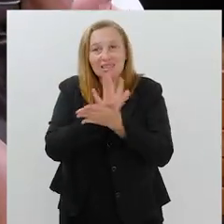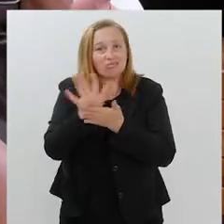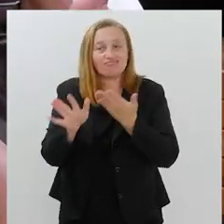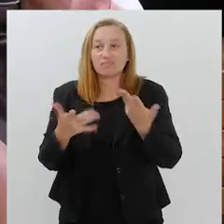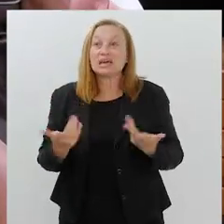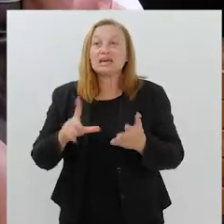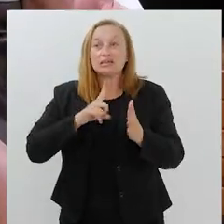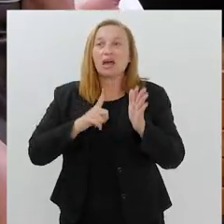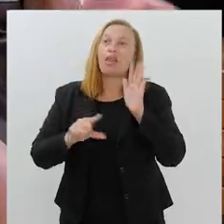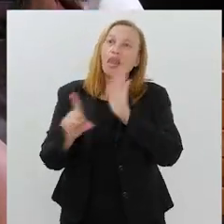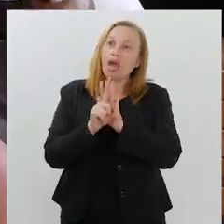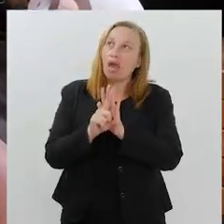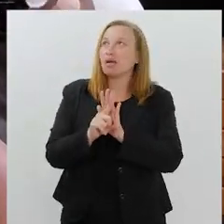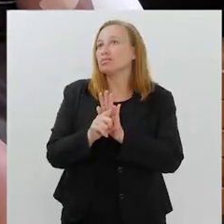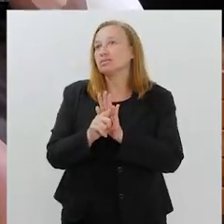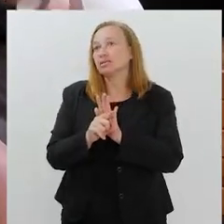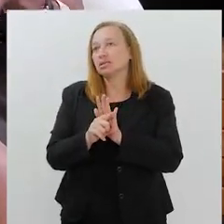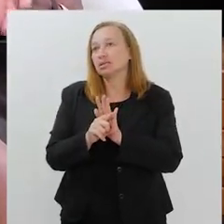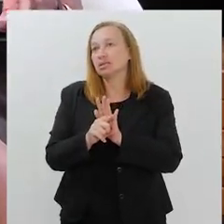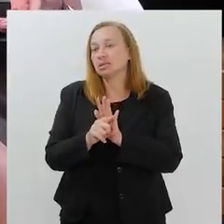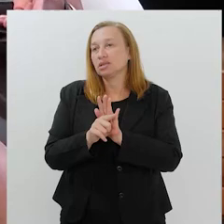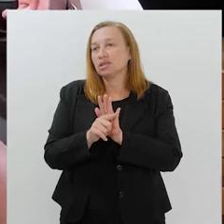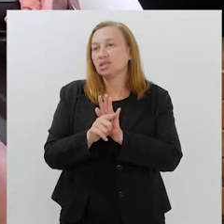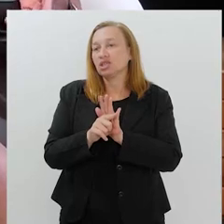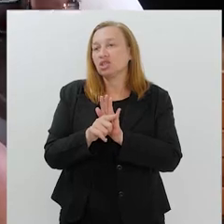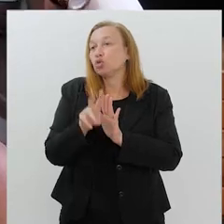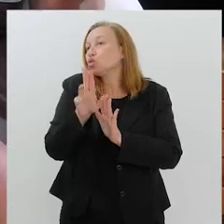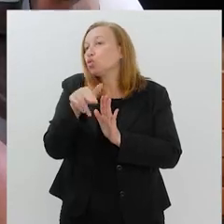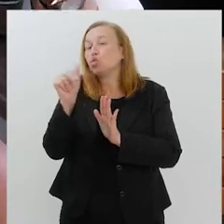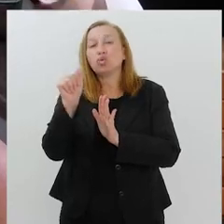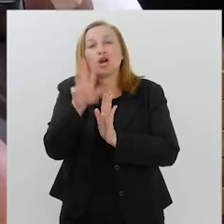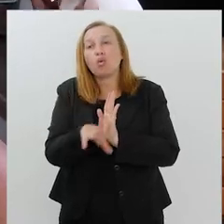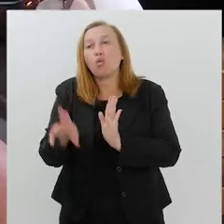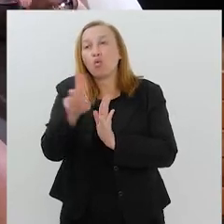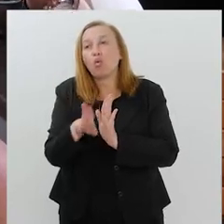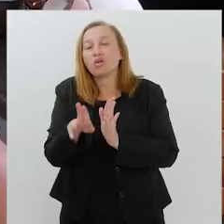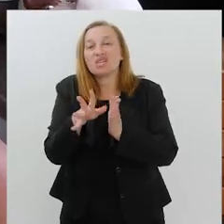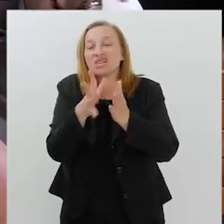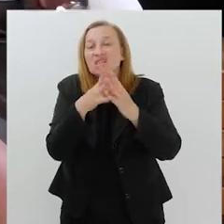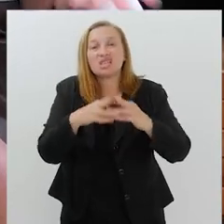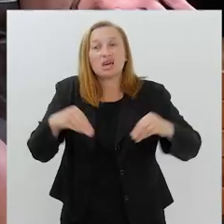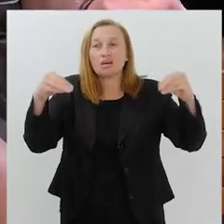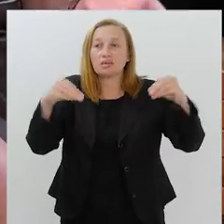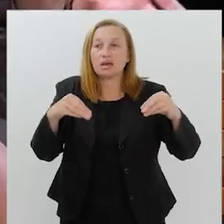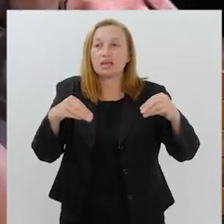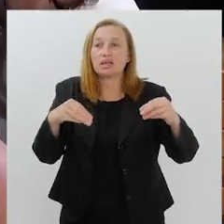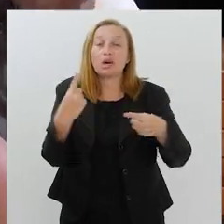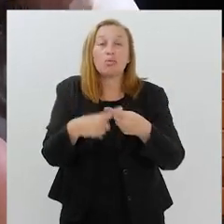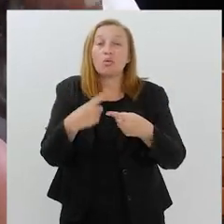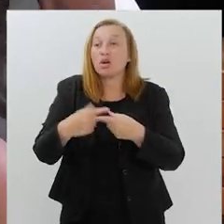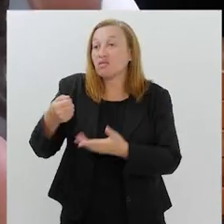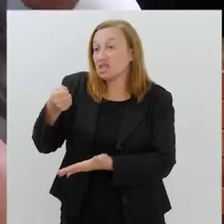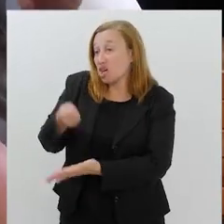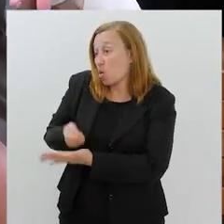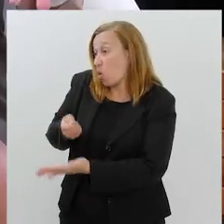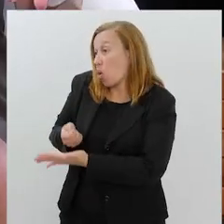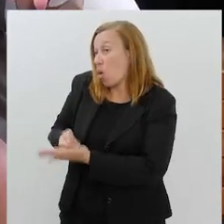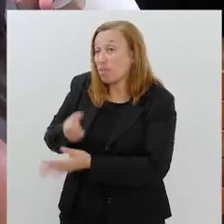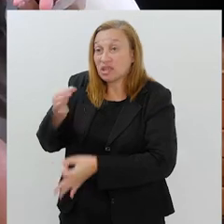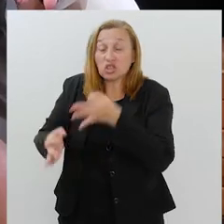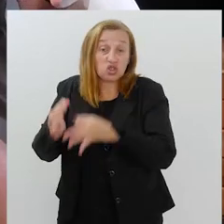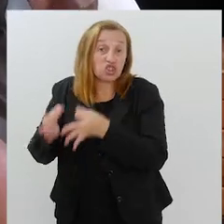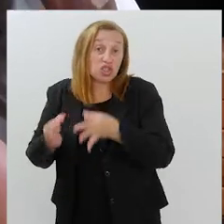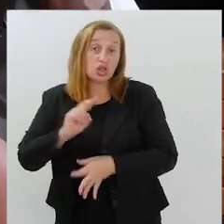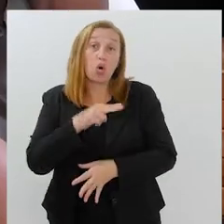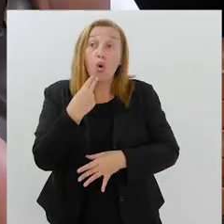observado nunca né Tem leis que caem até em desuso é exatamente porque não se não se tem você cobra na